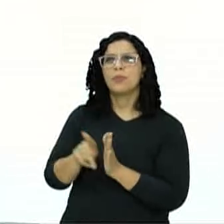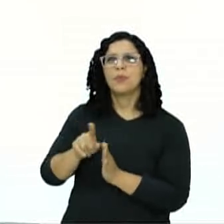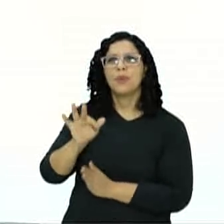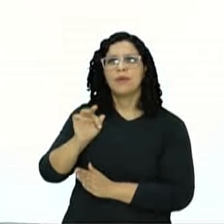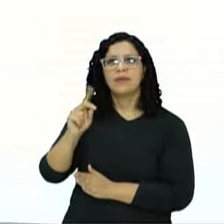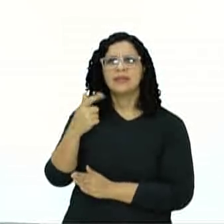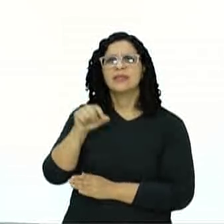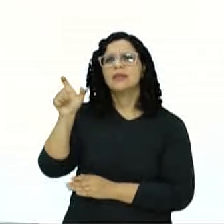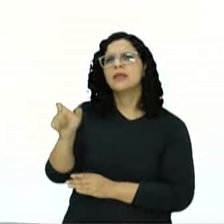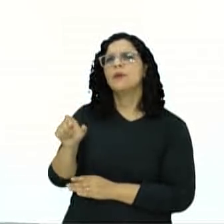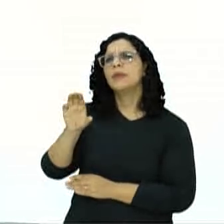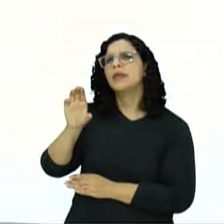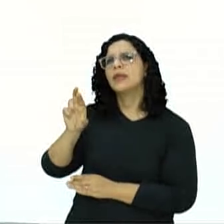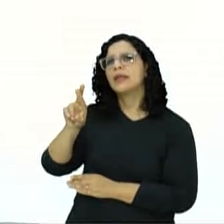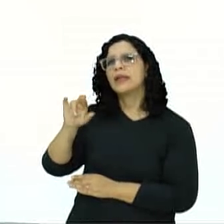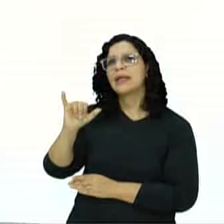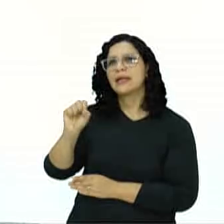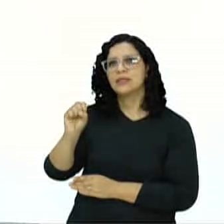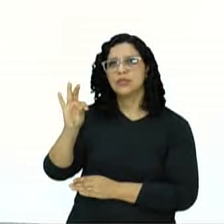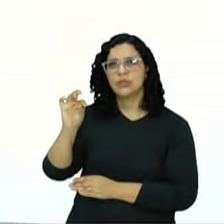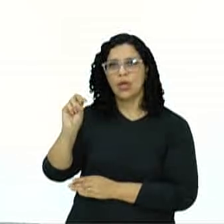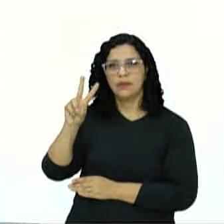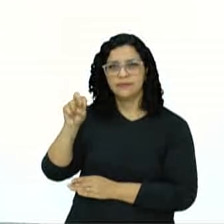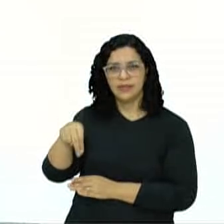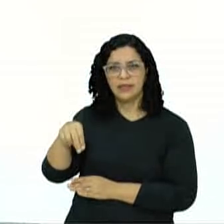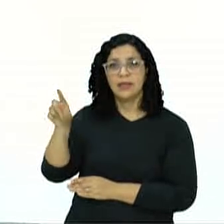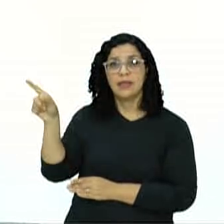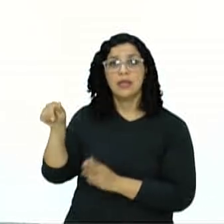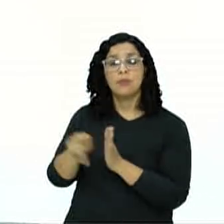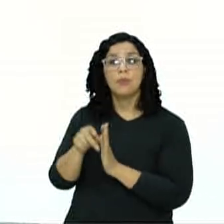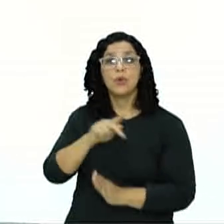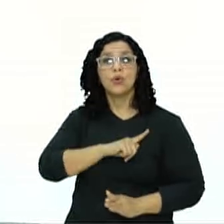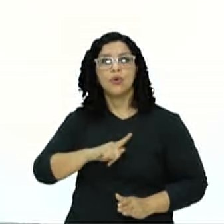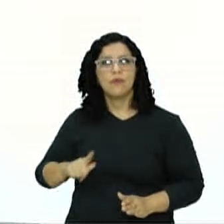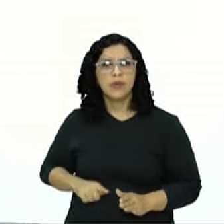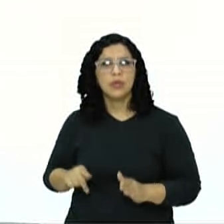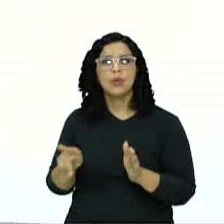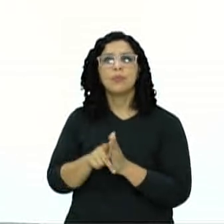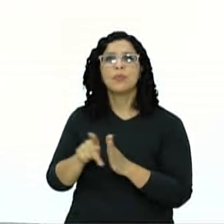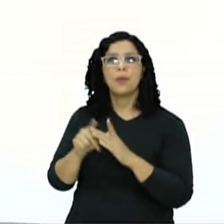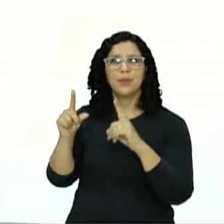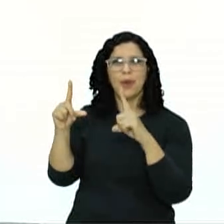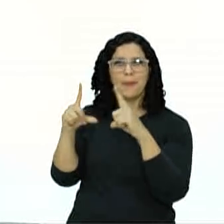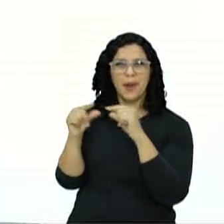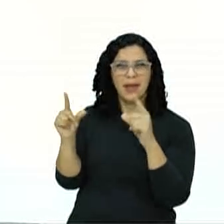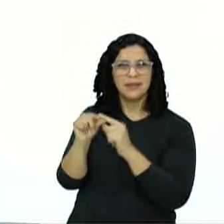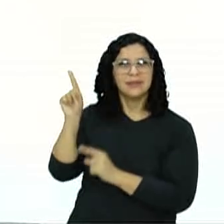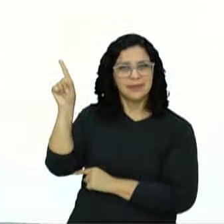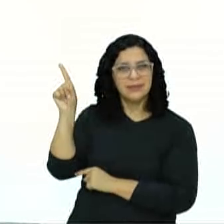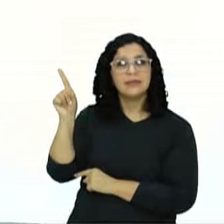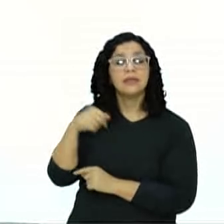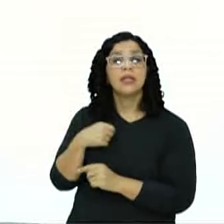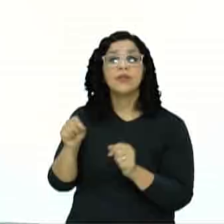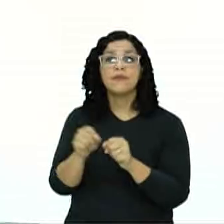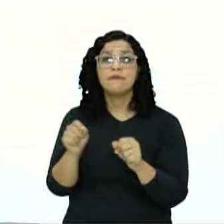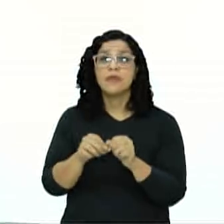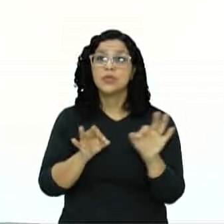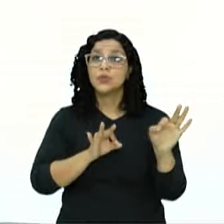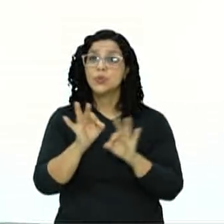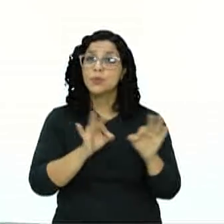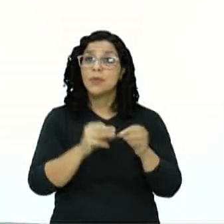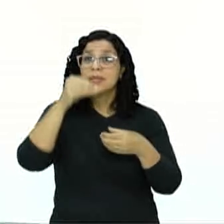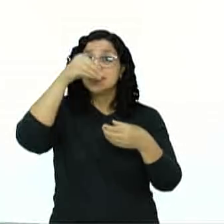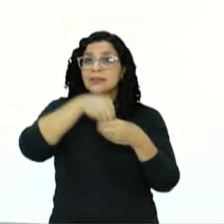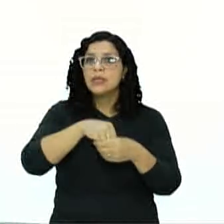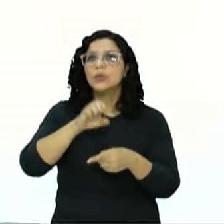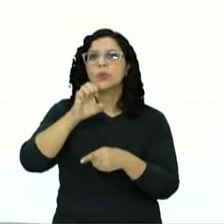Cristóvão Buarque. Em 1995, ele era governador do Distrito Federal e ele lançou esse programa no